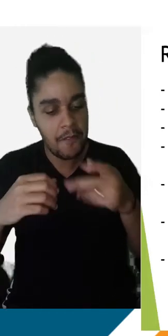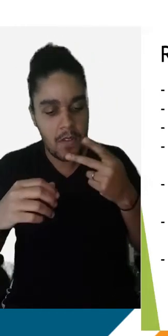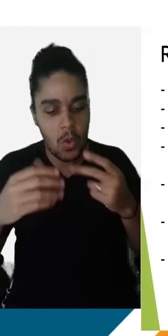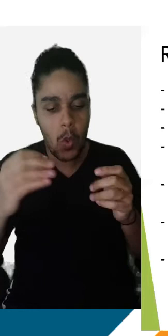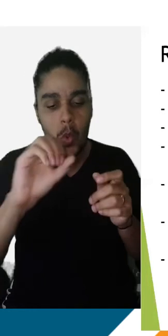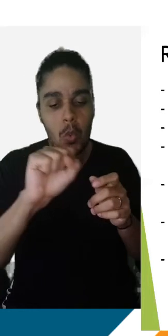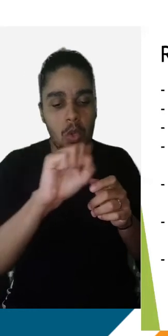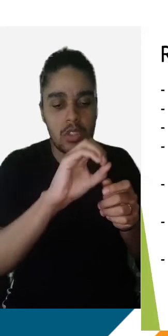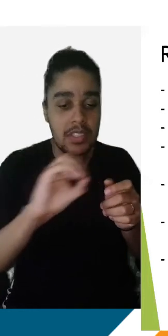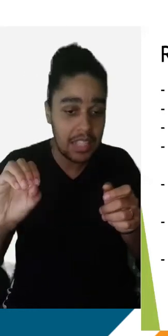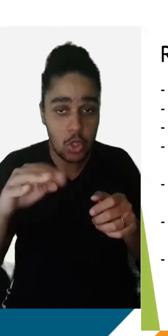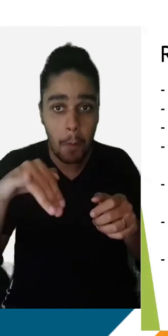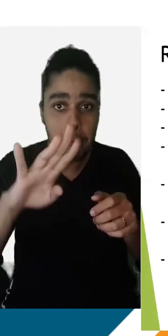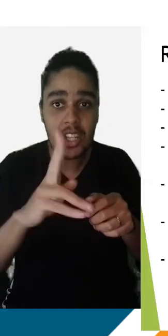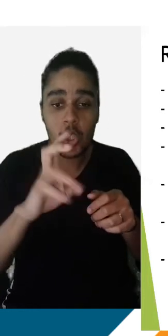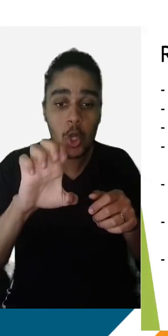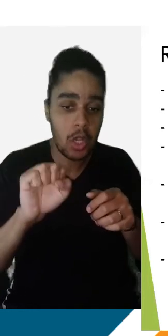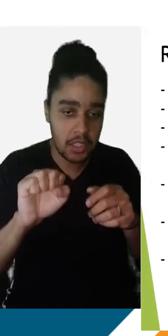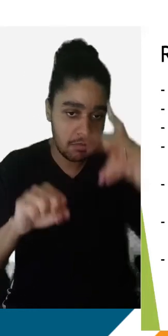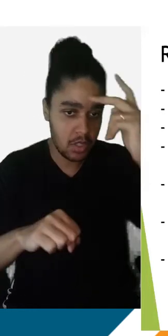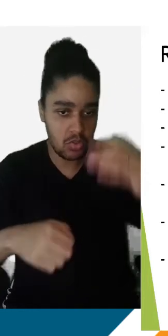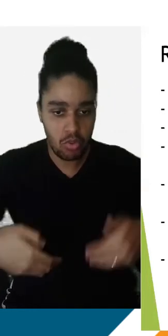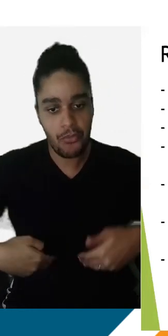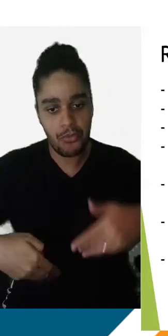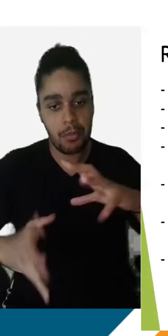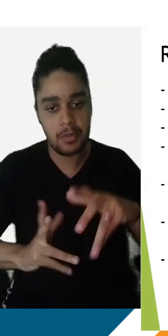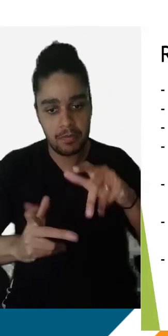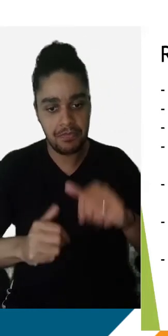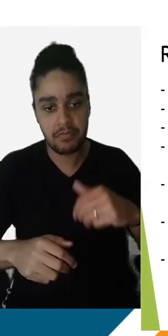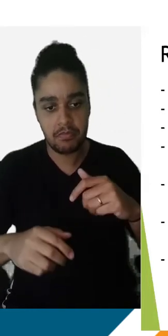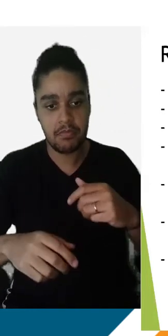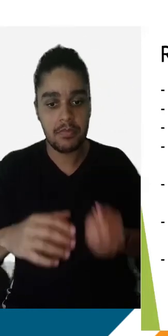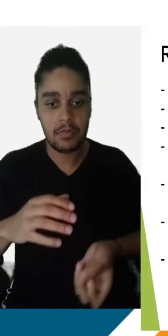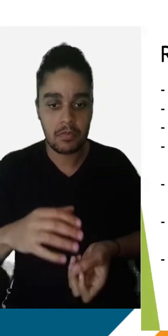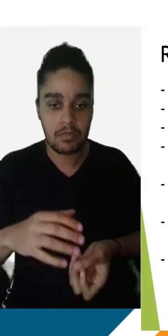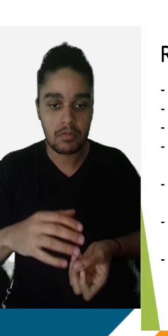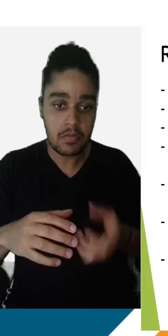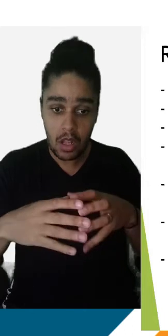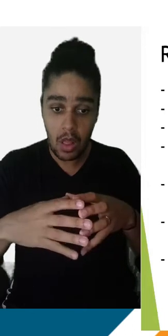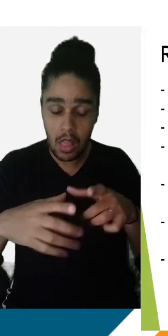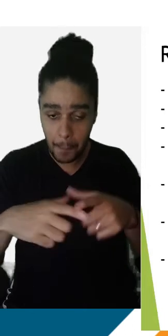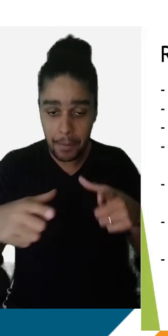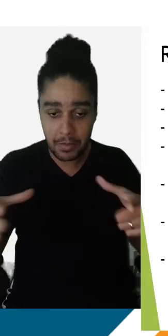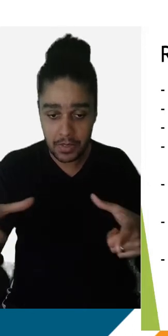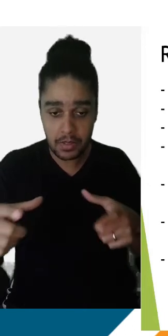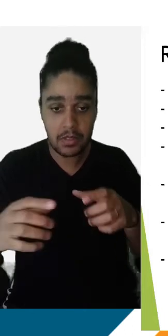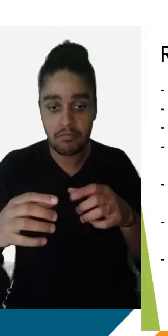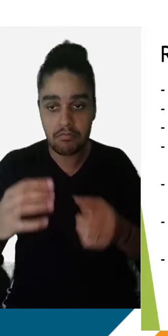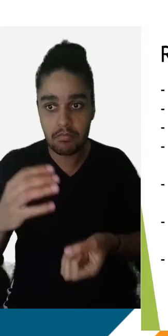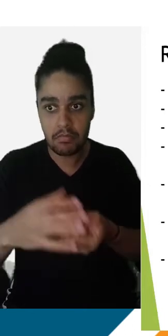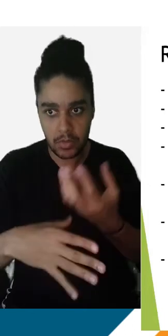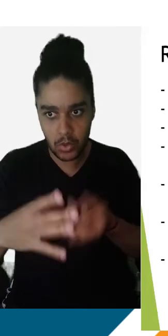milhões de pessoas que ainda passam fome no planeta. Tudo bem? Então, a gente tem um aumento da produção, mas extremamente concentrado na mão de